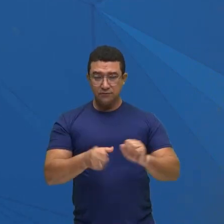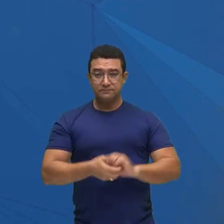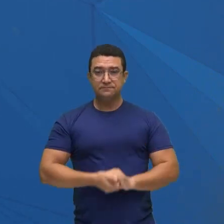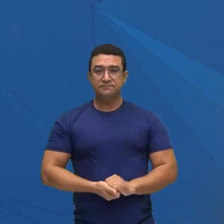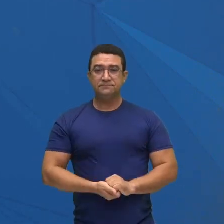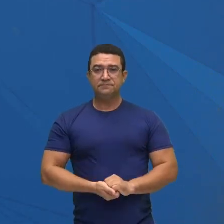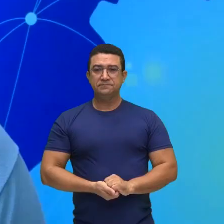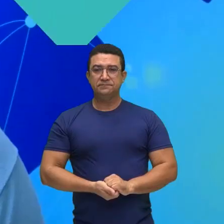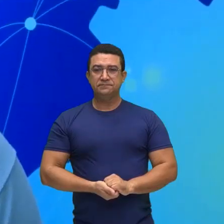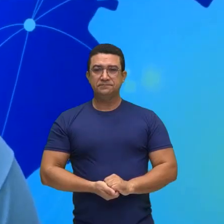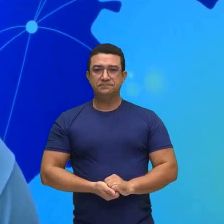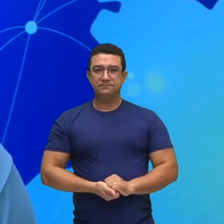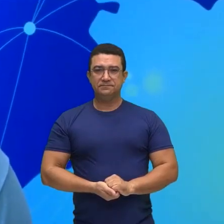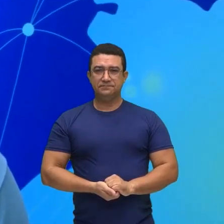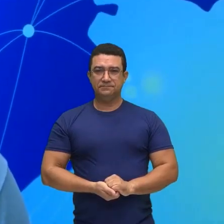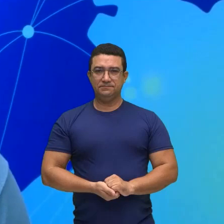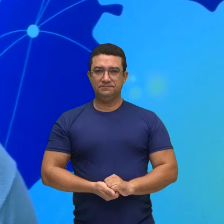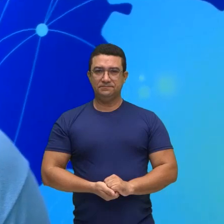professor.